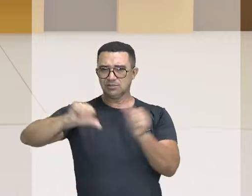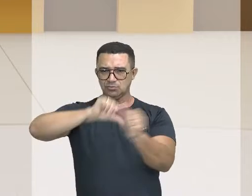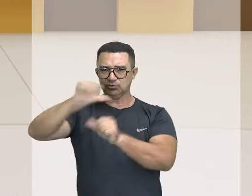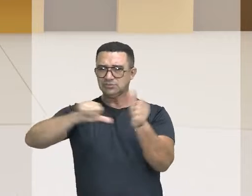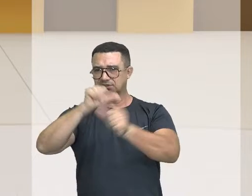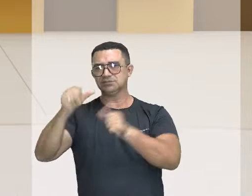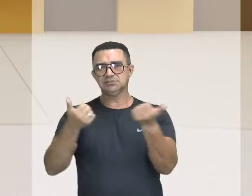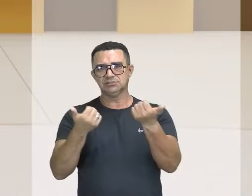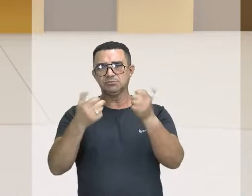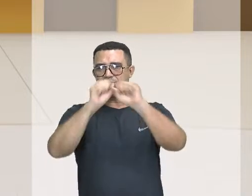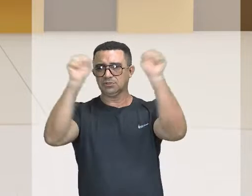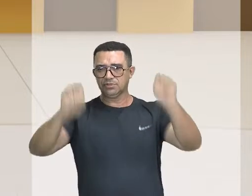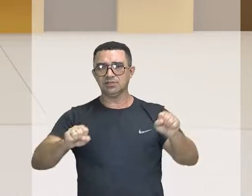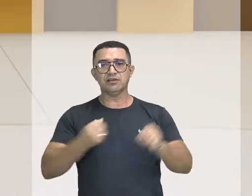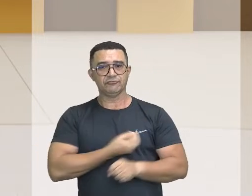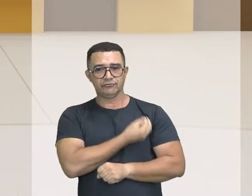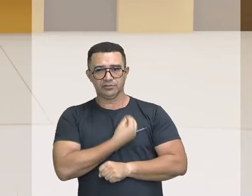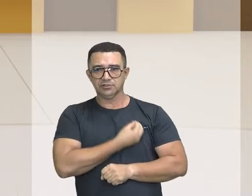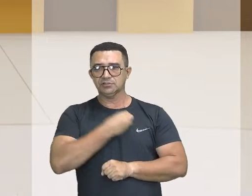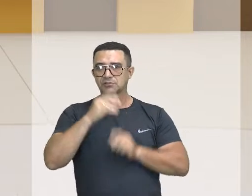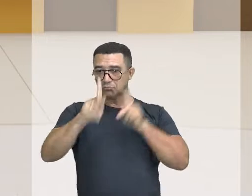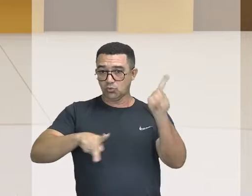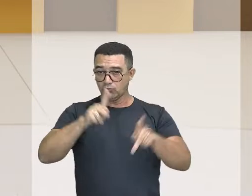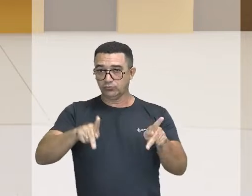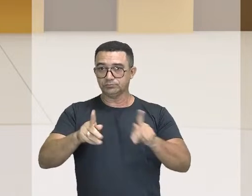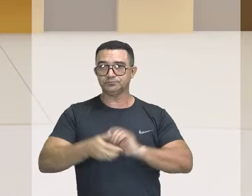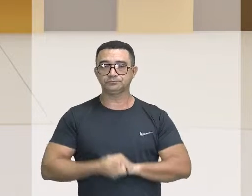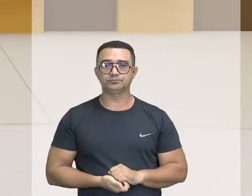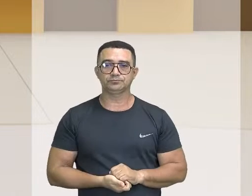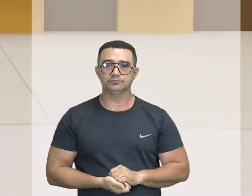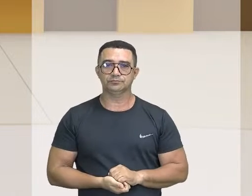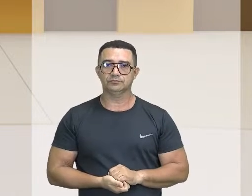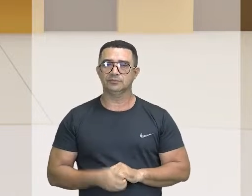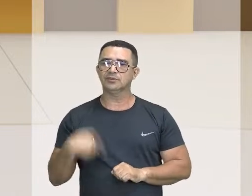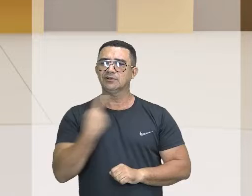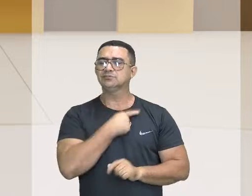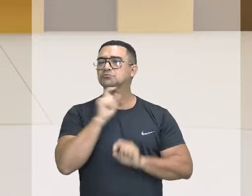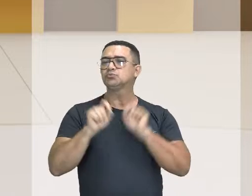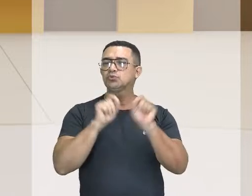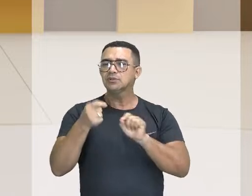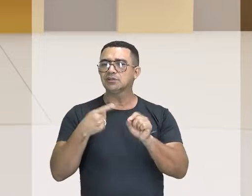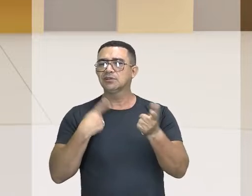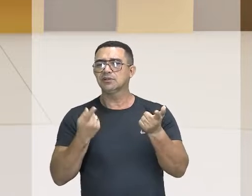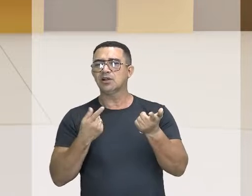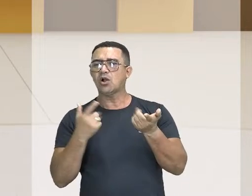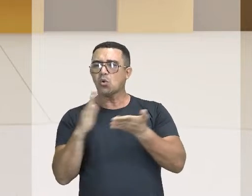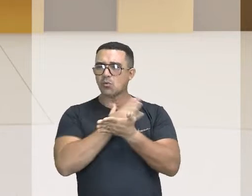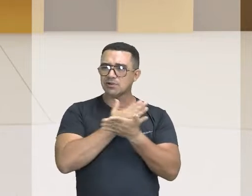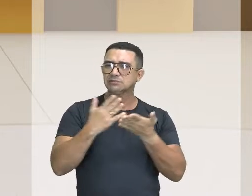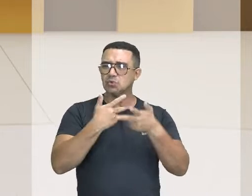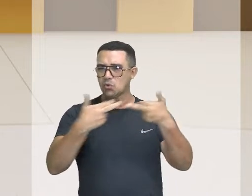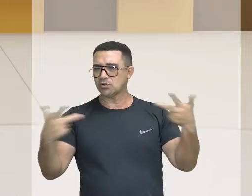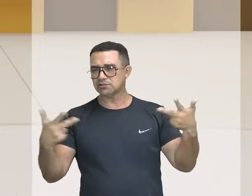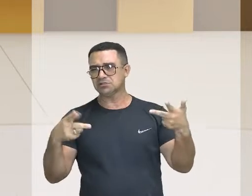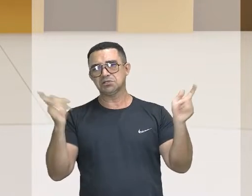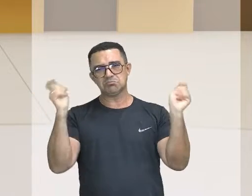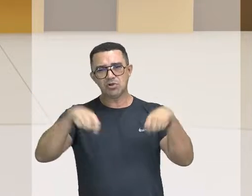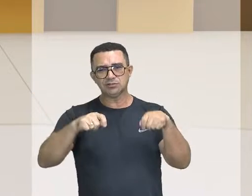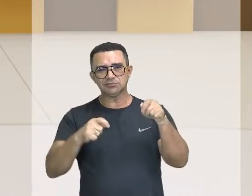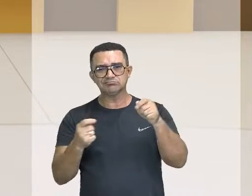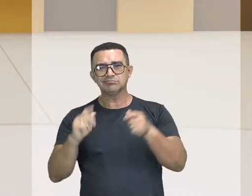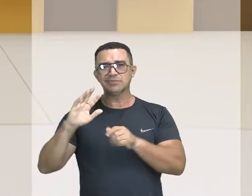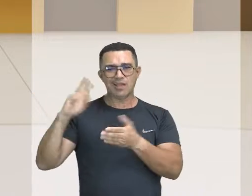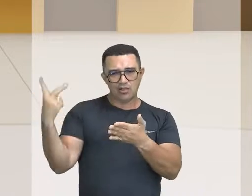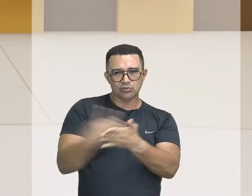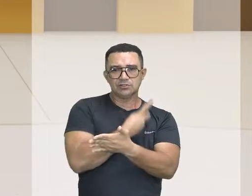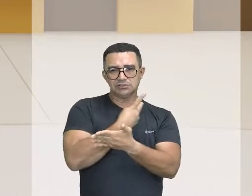vida e na saúde da população. E a gente vai falar agora sobre os mecanismos que podem estar relacionados também com esses eventos, com os